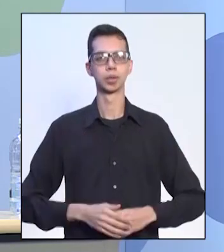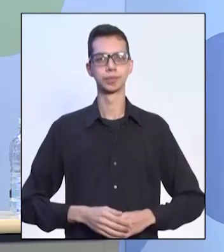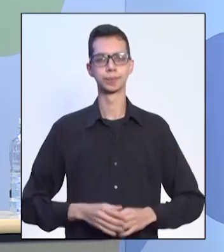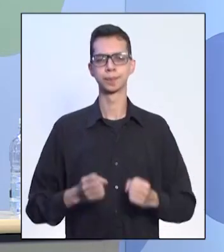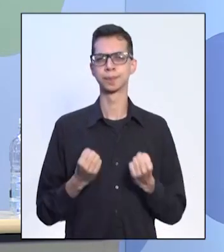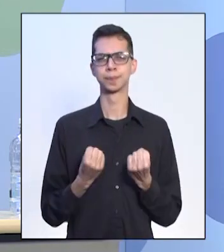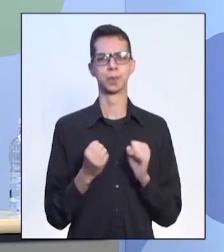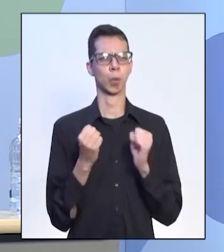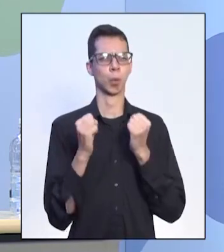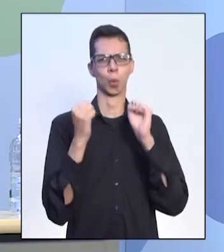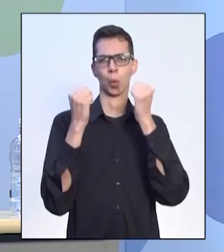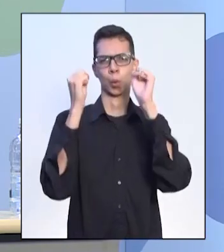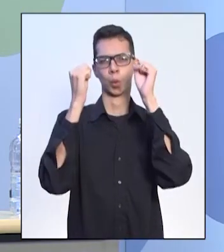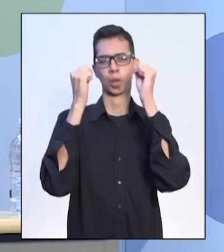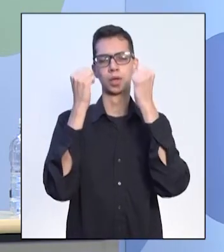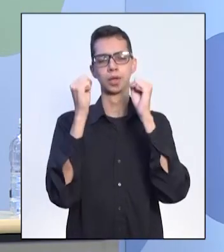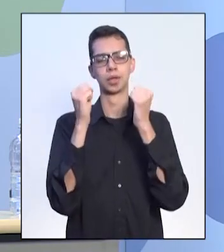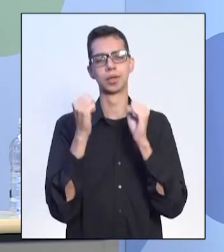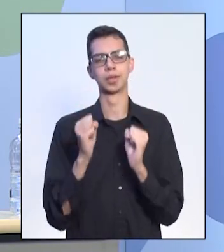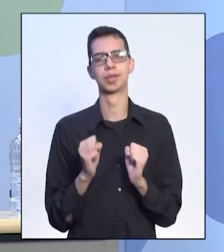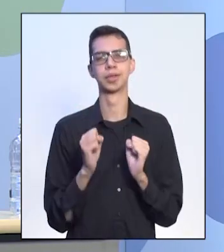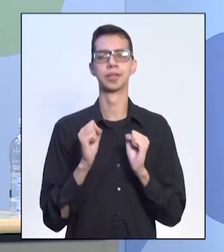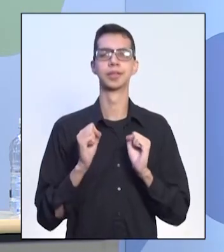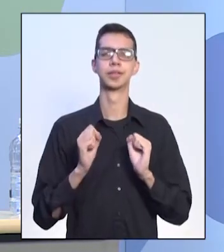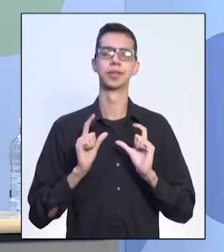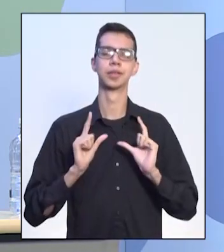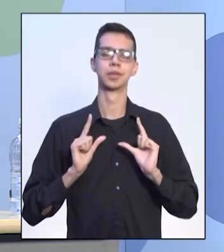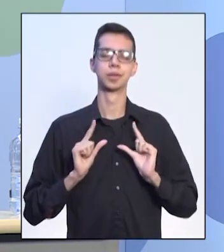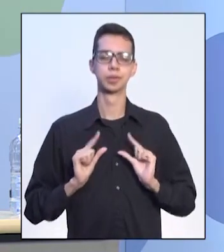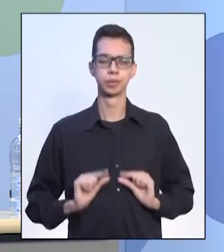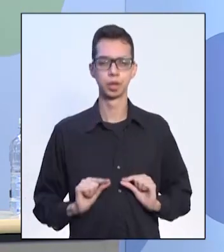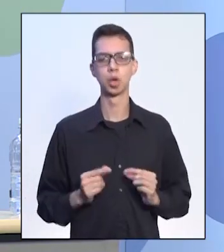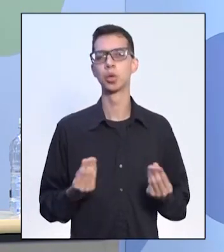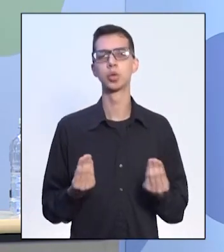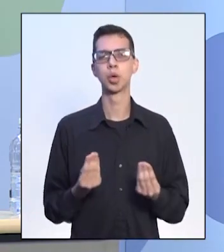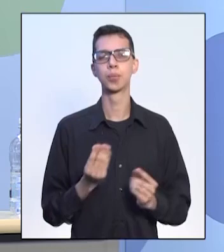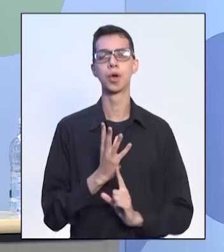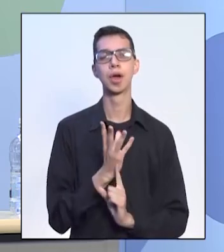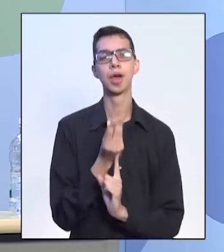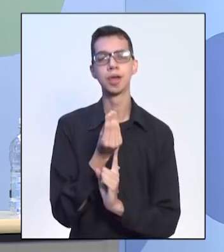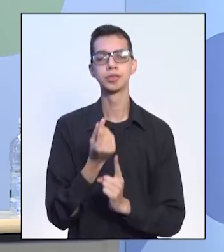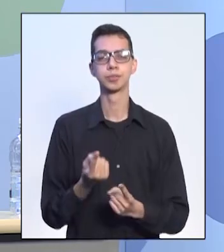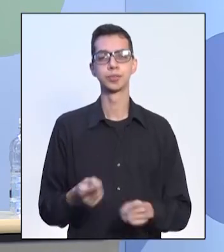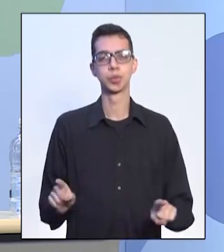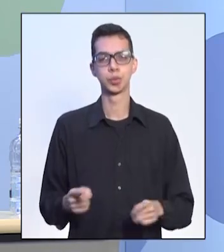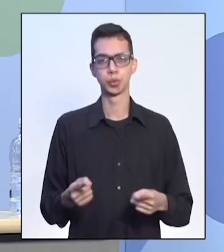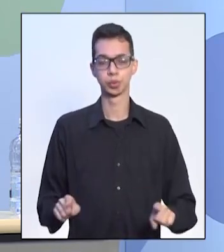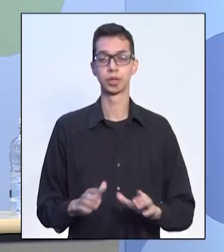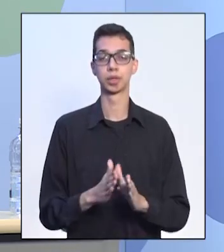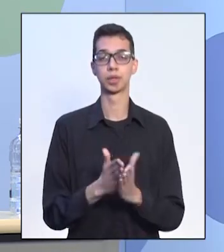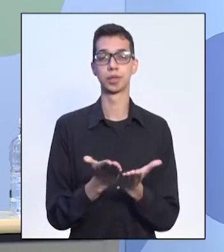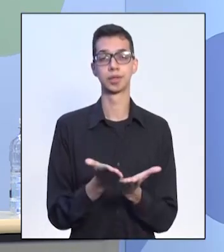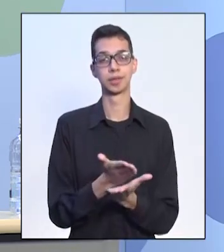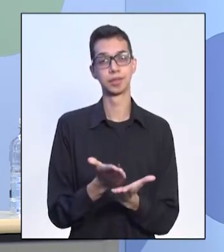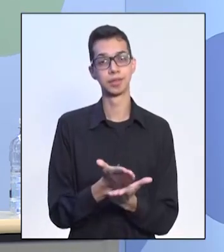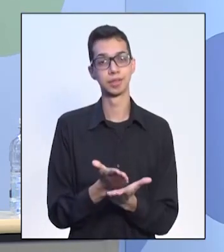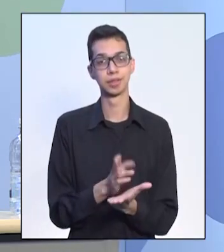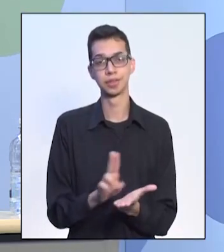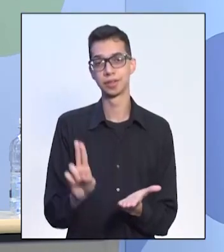estresse. Que bacana. Então, seja através da música, através dos livros, a arte tem esse papel